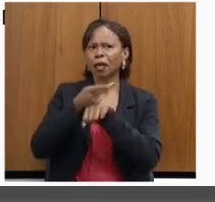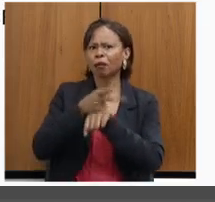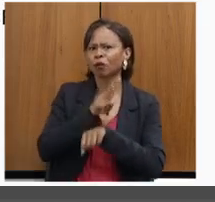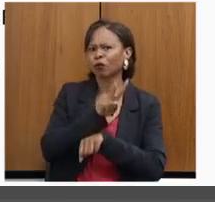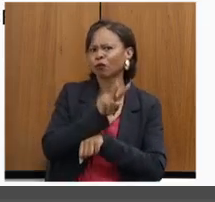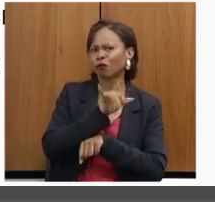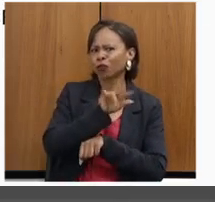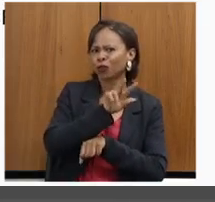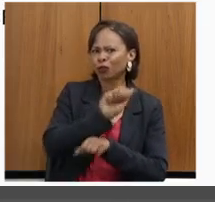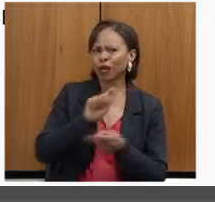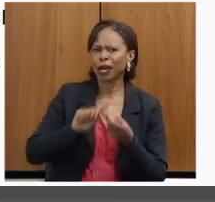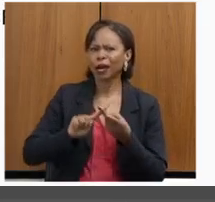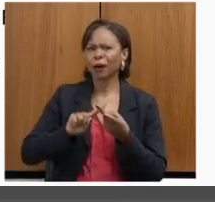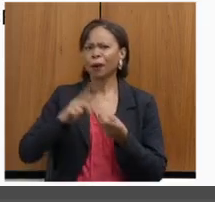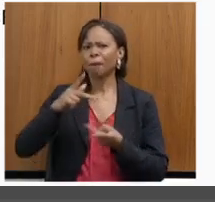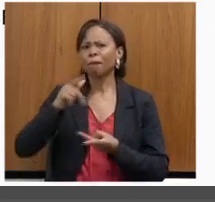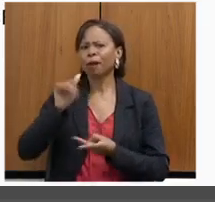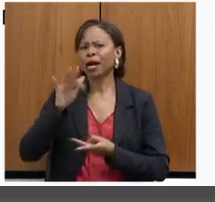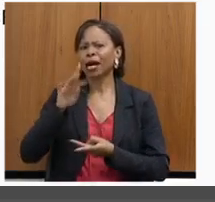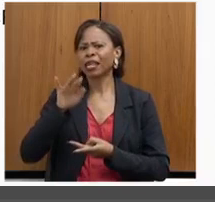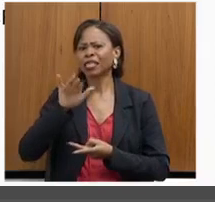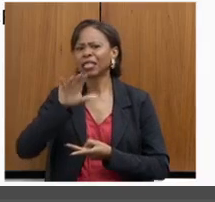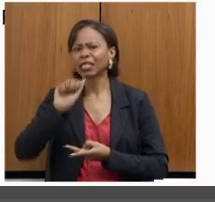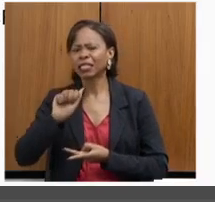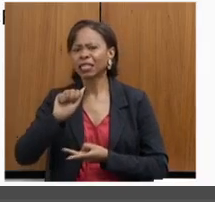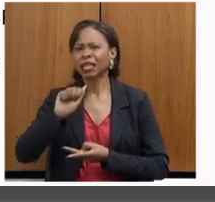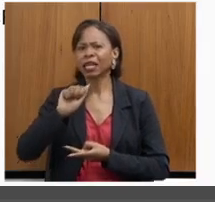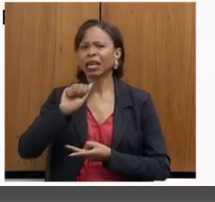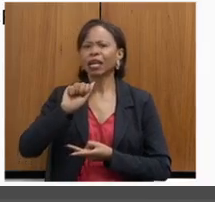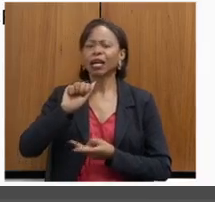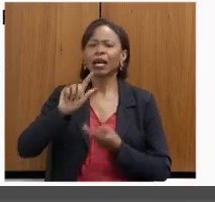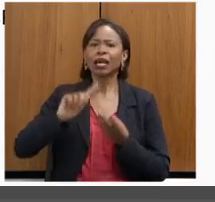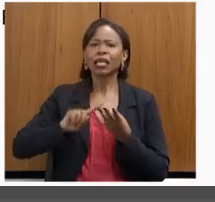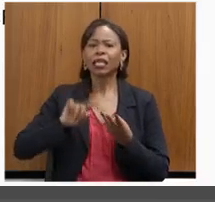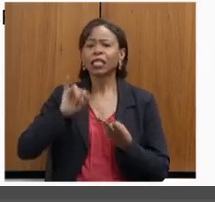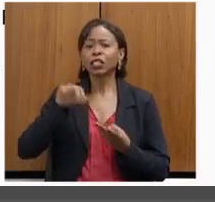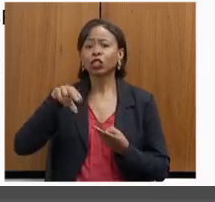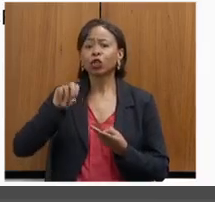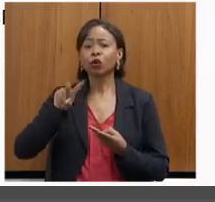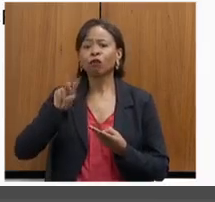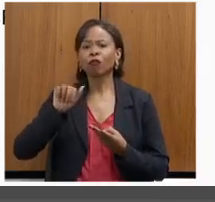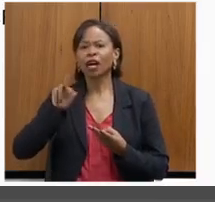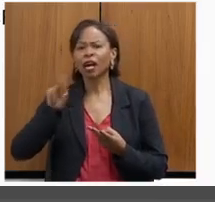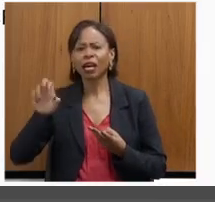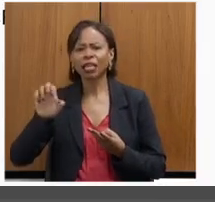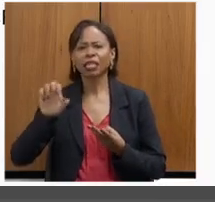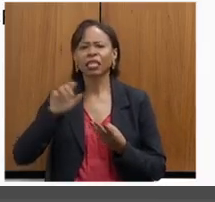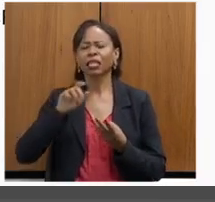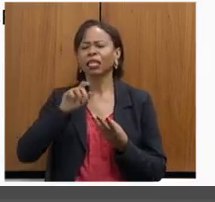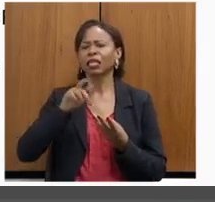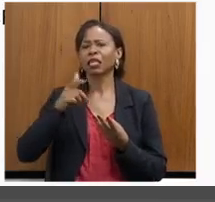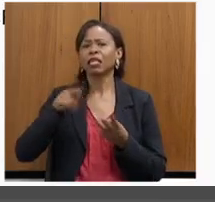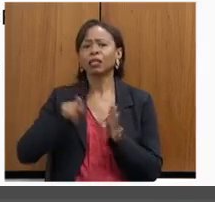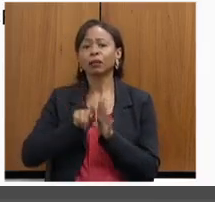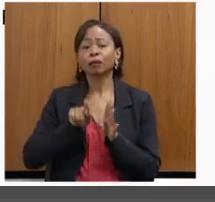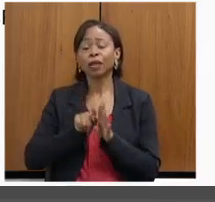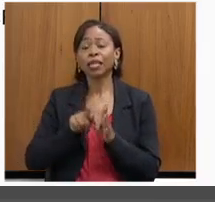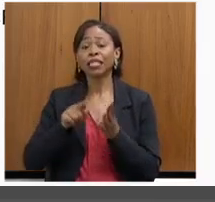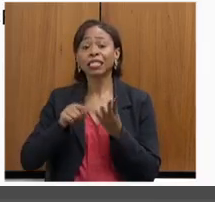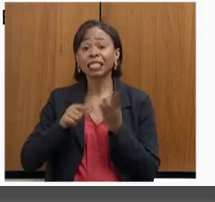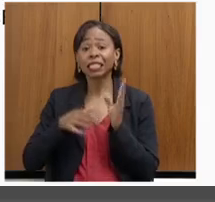prêmio Patrícia Acioli prêmio innovare e prêmio também do fórum brasileiro de Segurança Pública